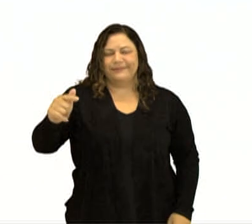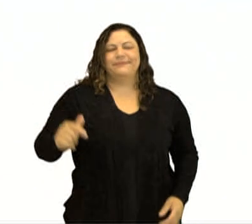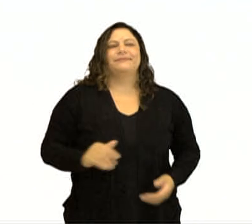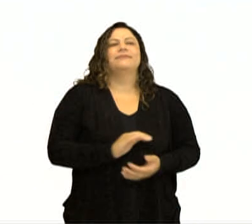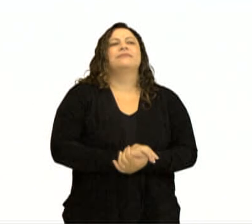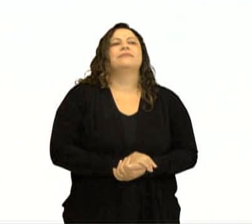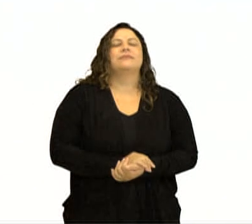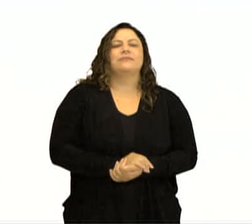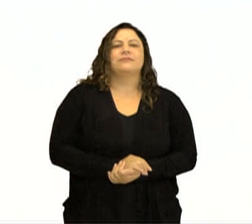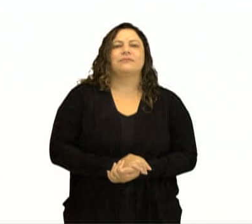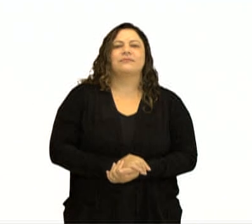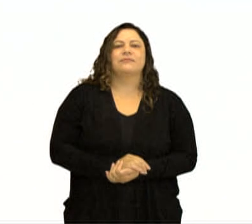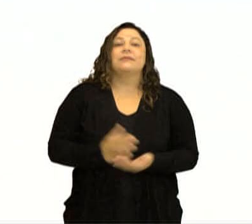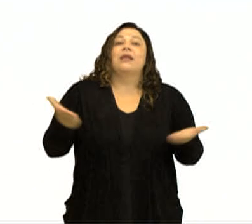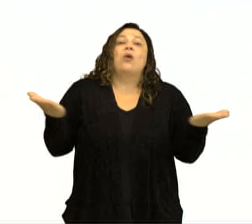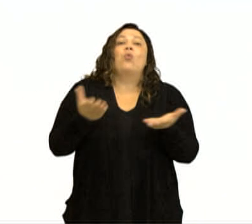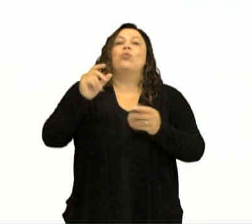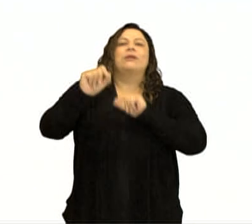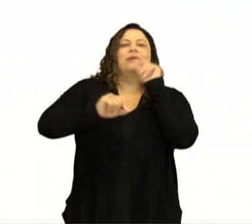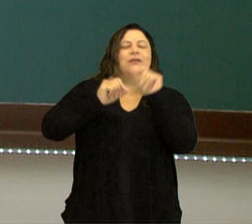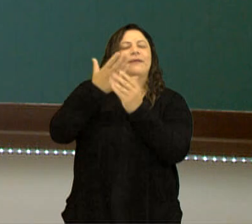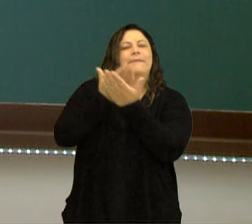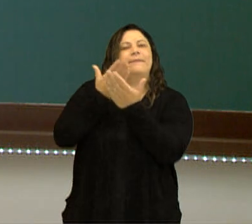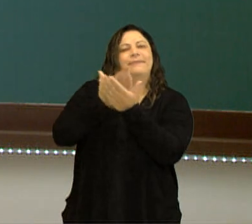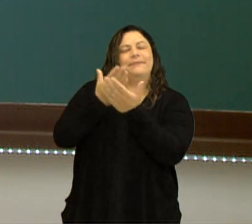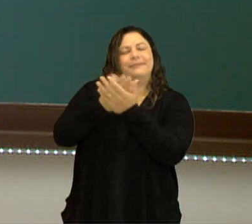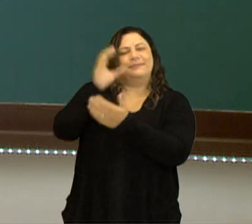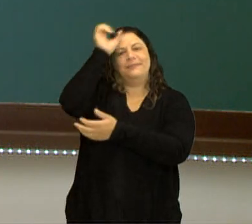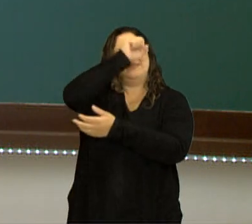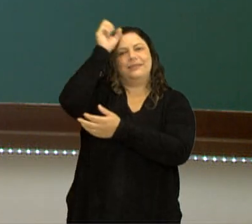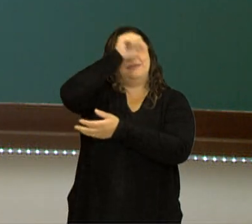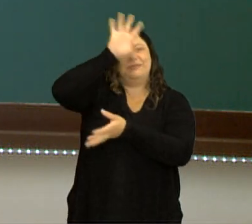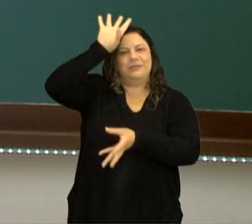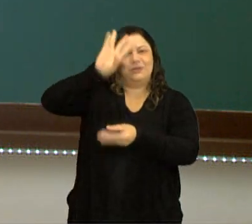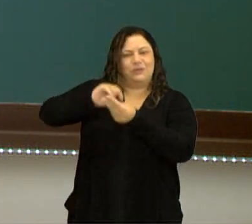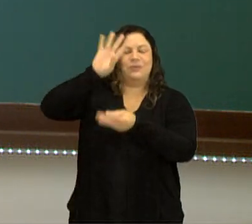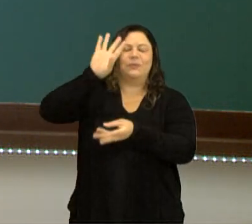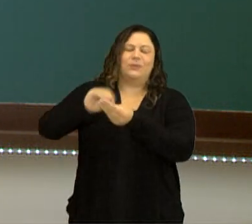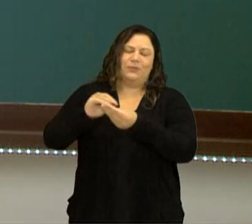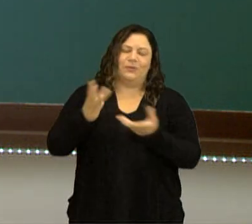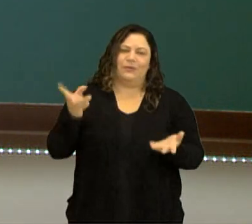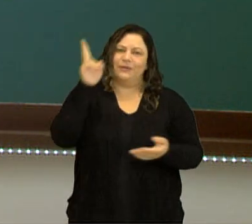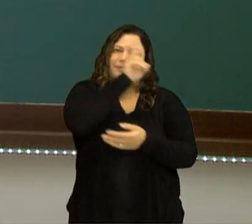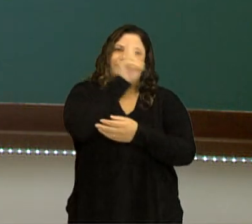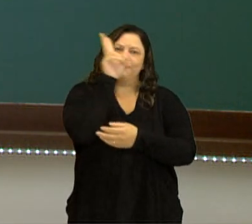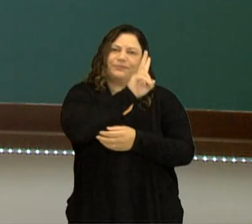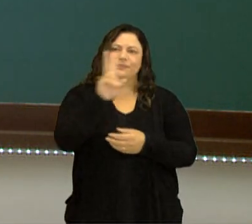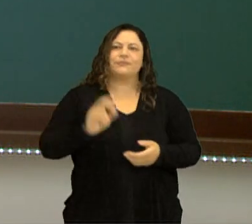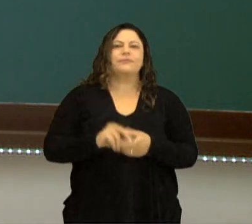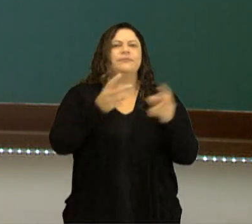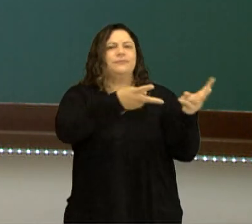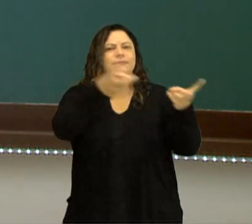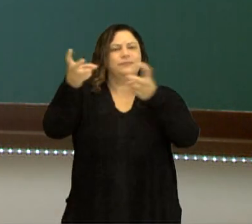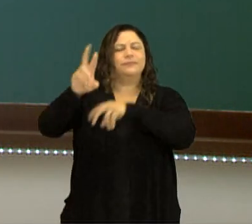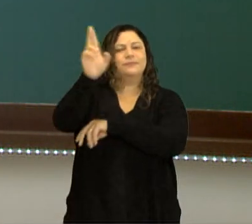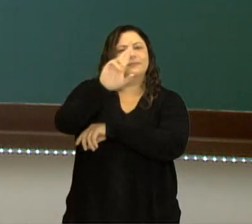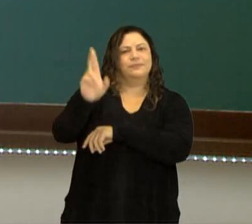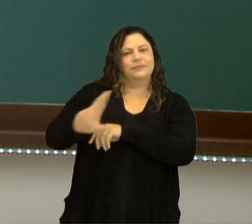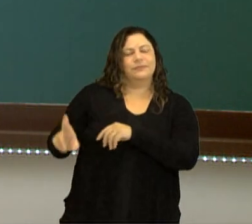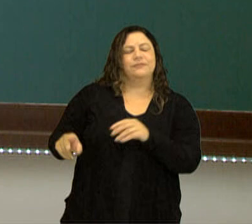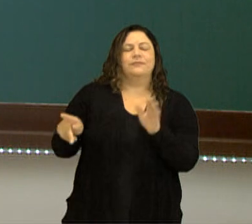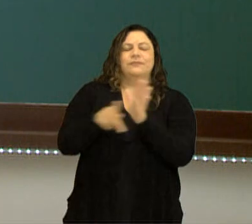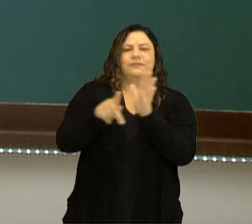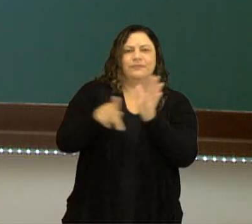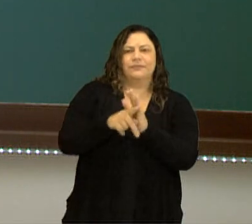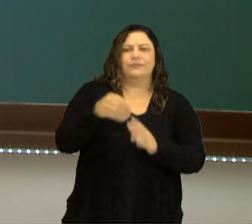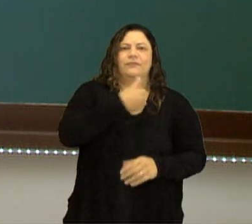1917. Bom, o que nós vimos nessa aula? Vamos fazer uma retomada? A gente viu que a Rússia ela era governada pelo